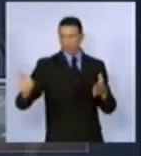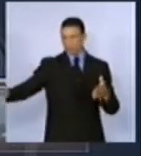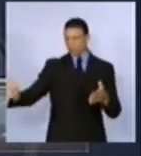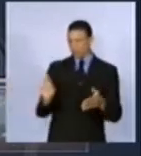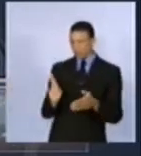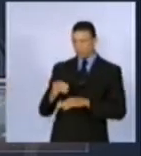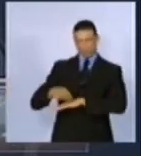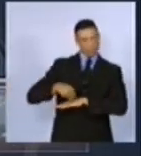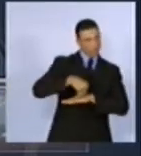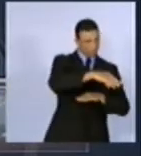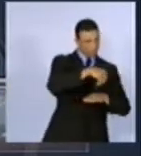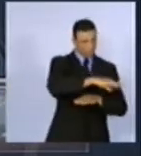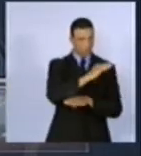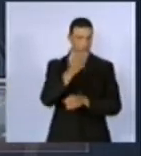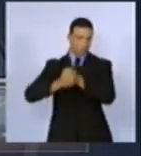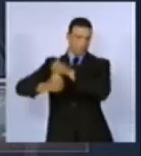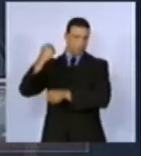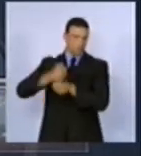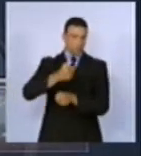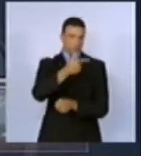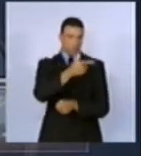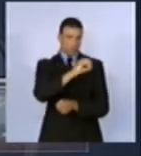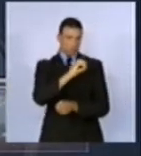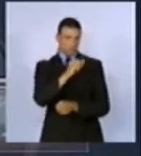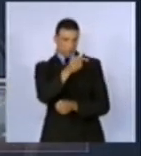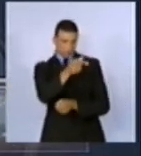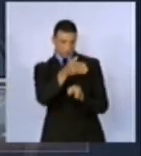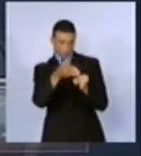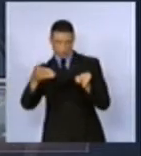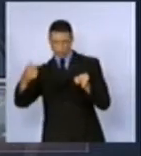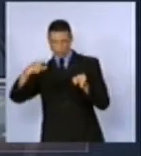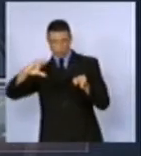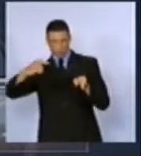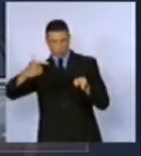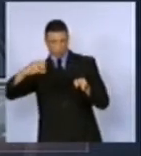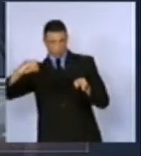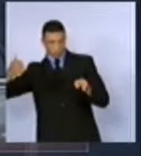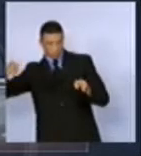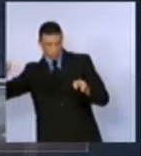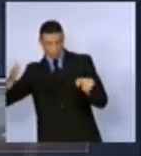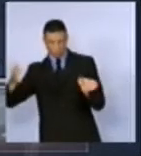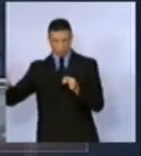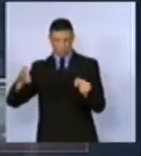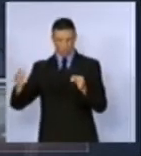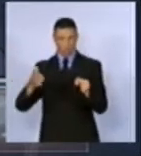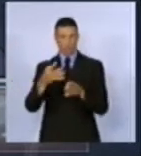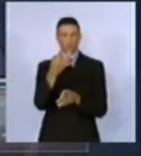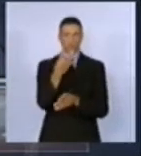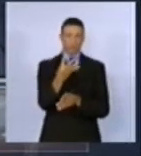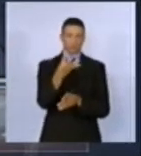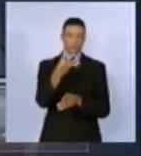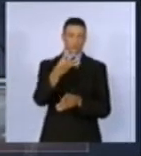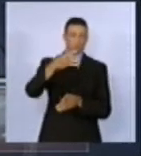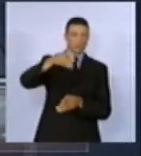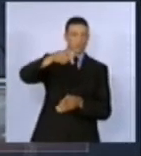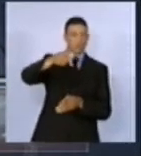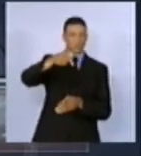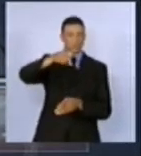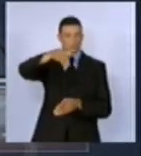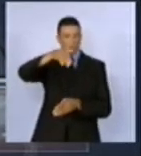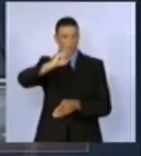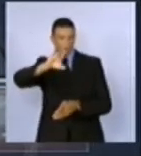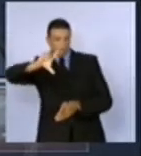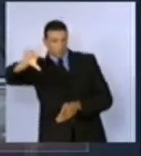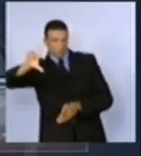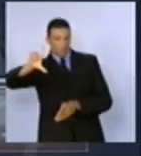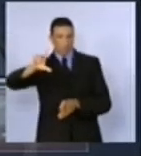ele vem se dando entre os anos 2007/2011 deixaram de existir 133 mil postos de trabalho passando de 497 mil para